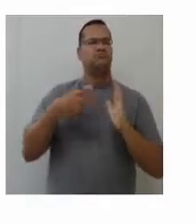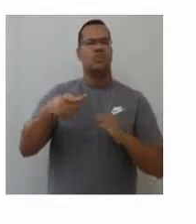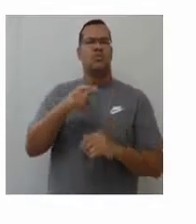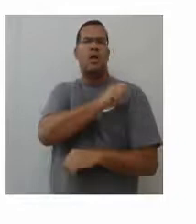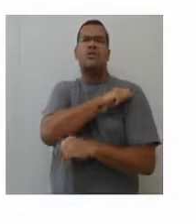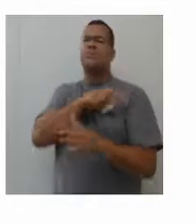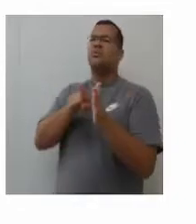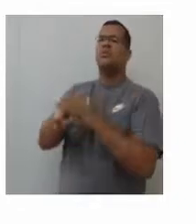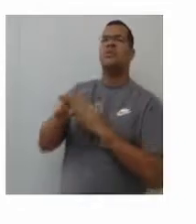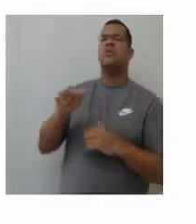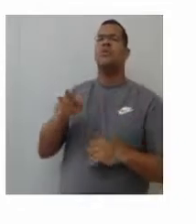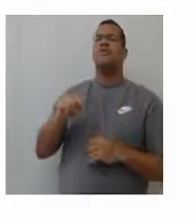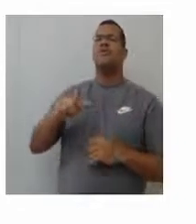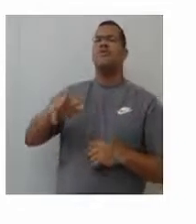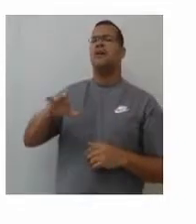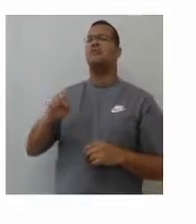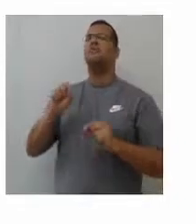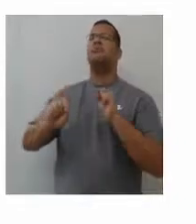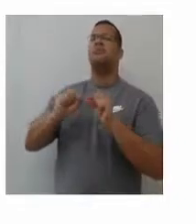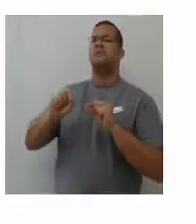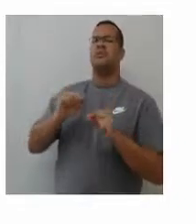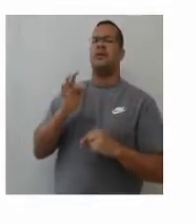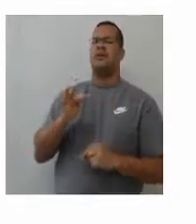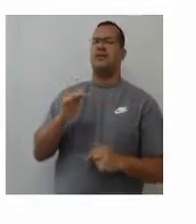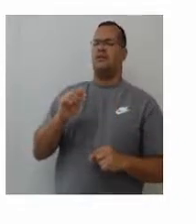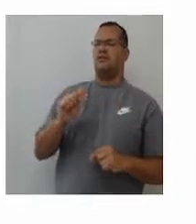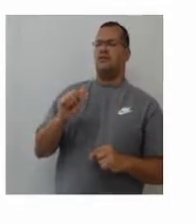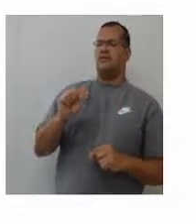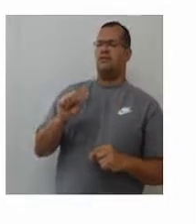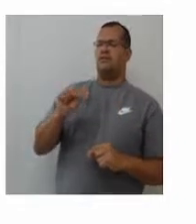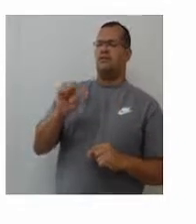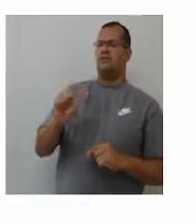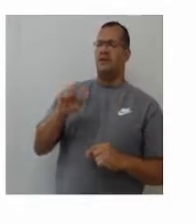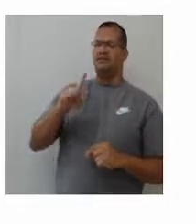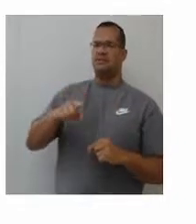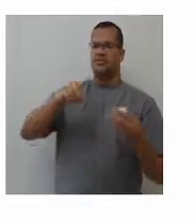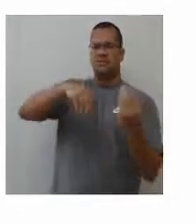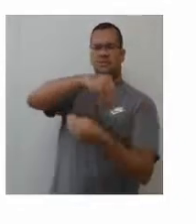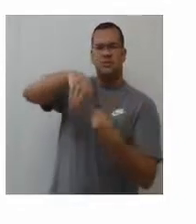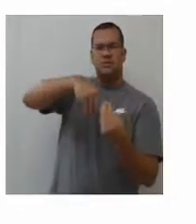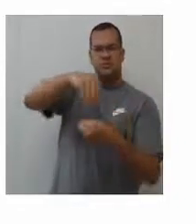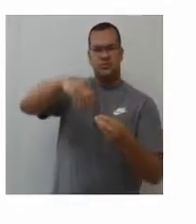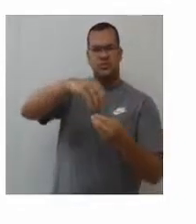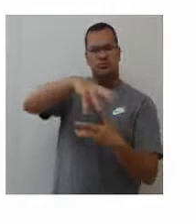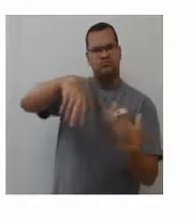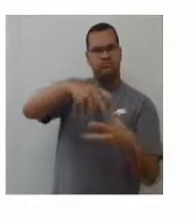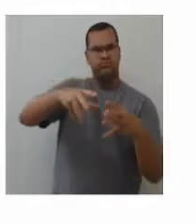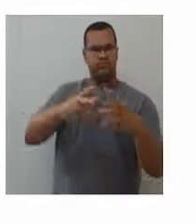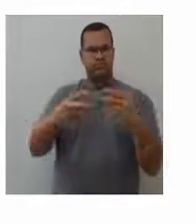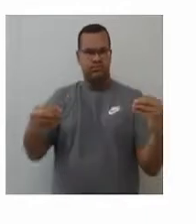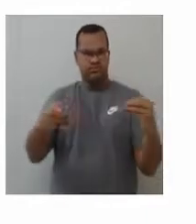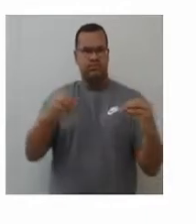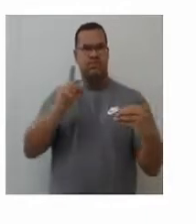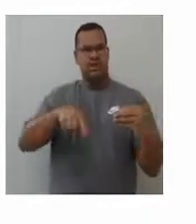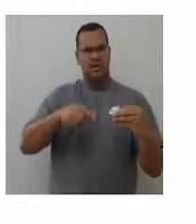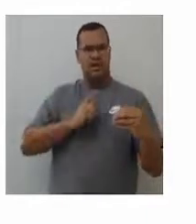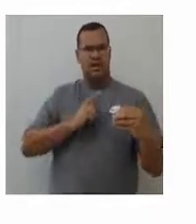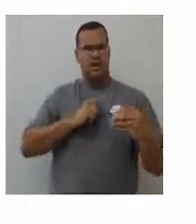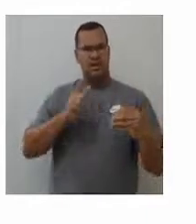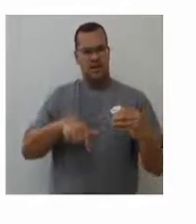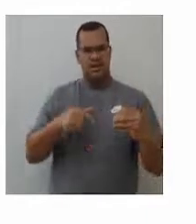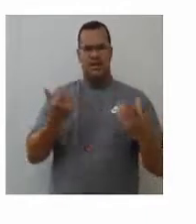perguntou, Flávio, o que é uma fase numa mistura heterogênea? Fase é a parte homogênea de uma